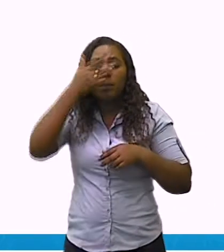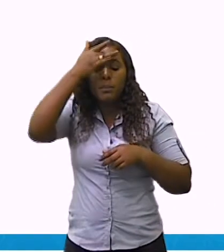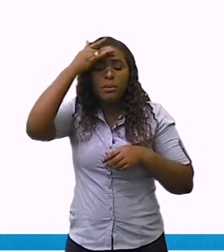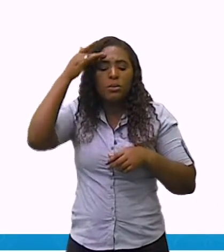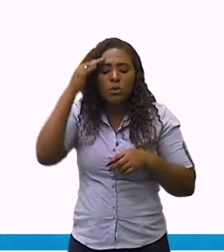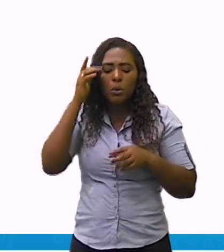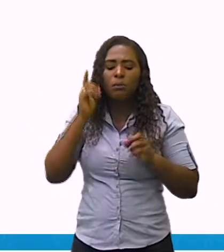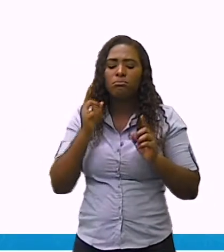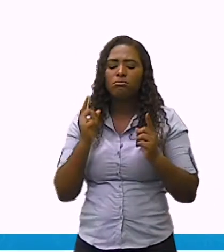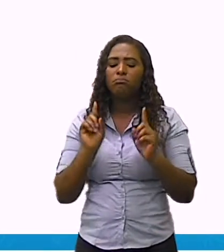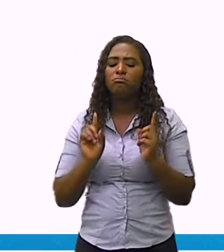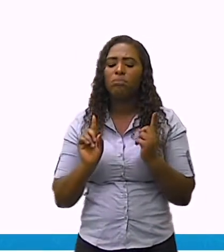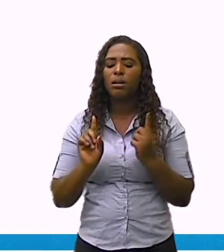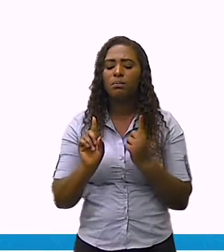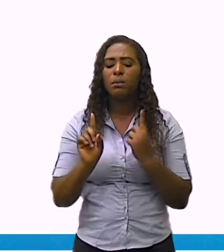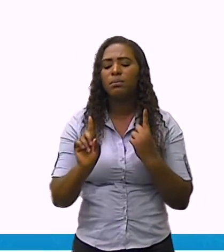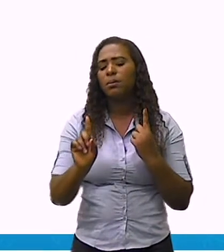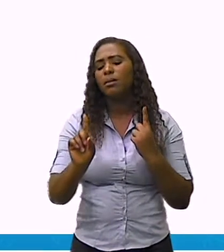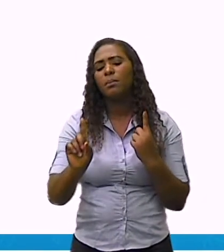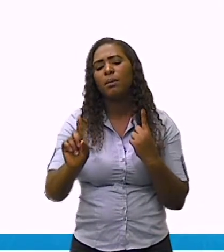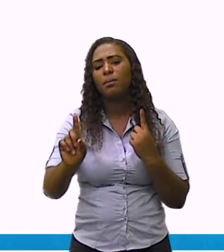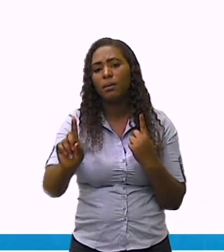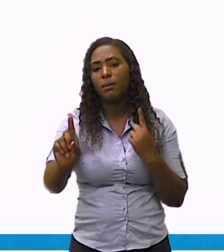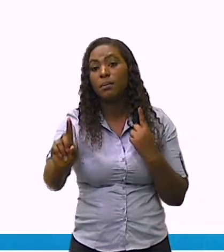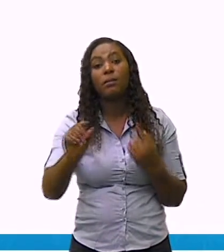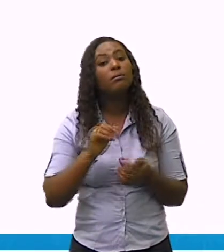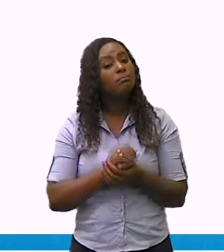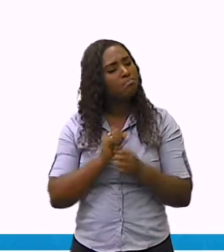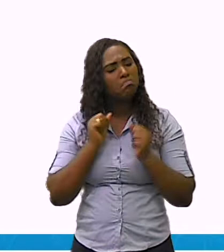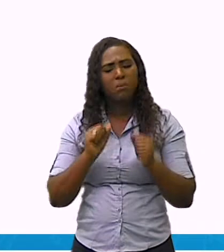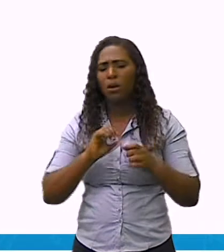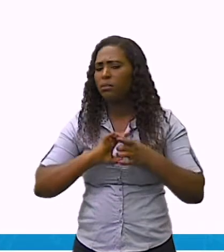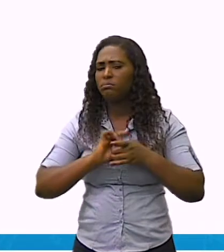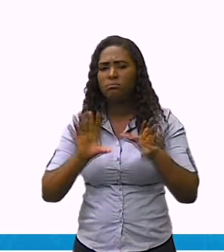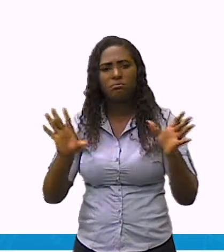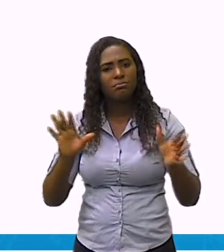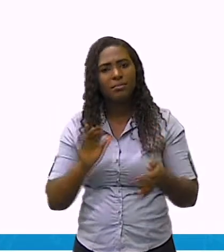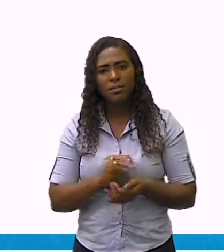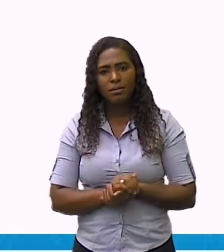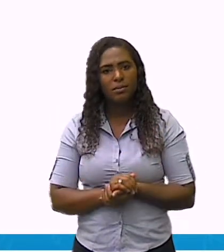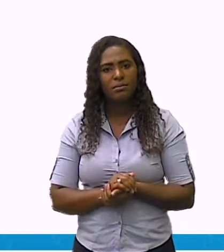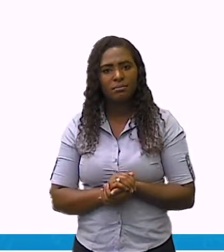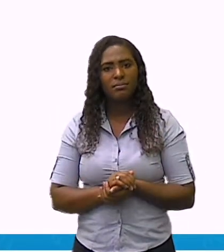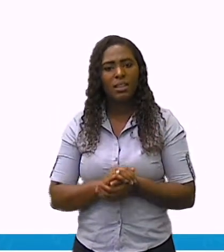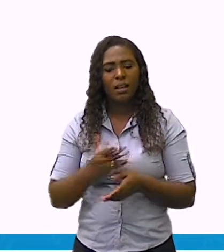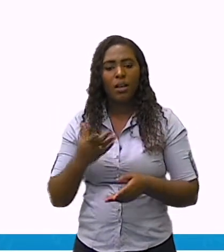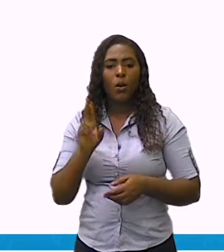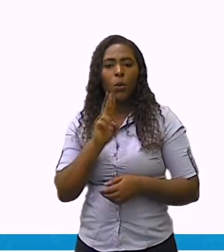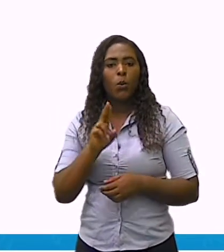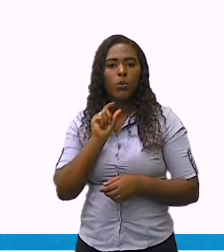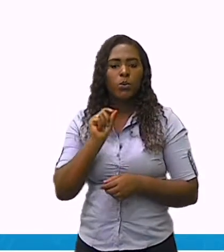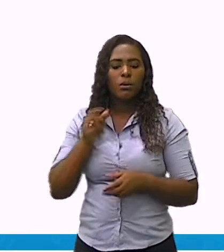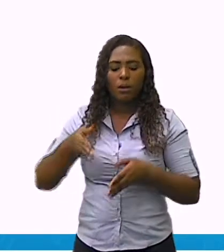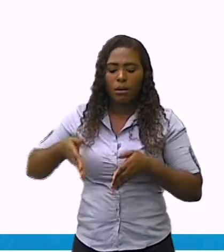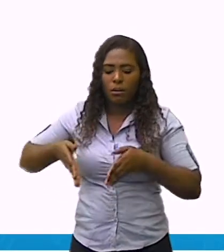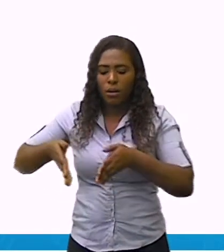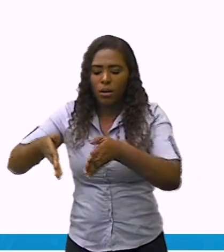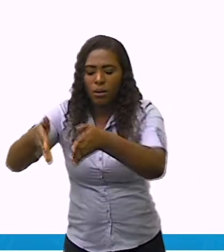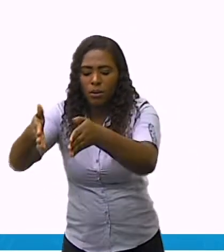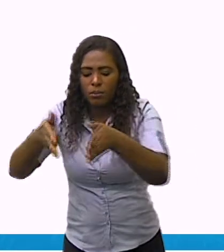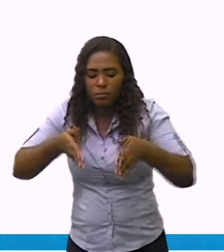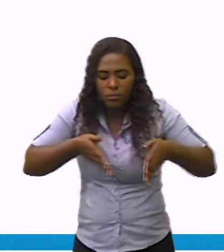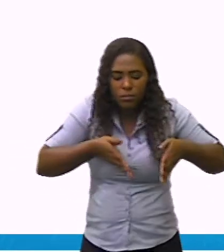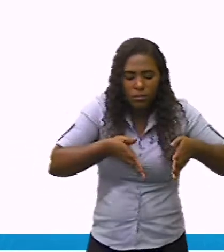podem caminhar. São através das calçadas e também se deslocar de uma área